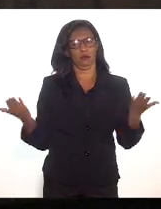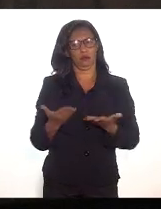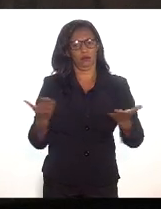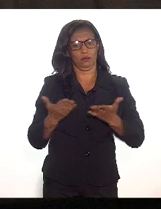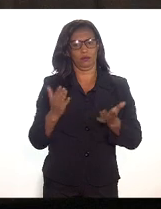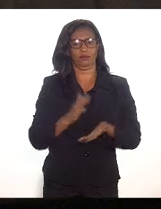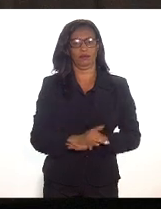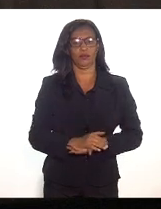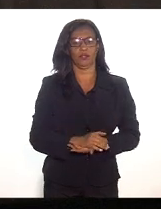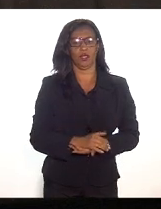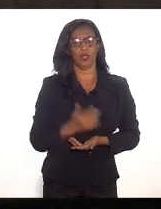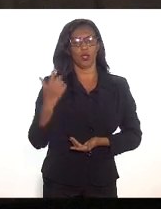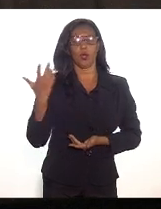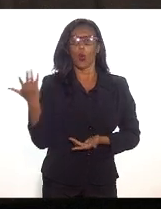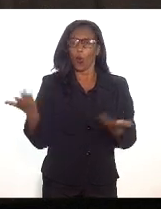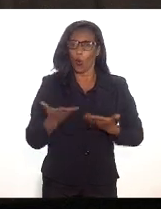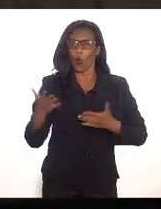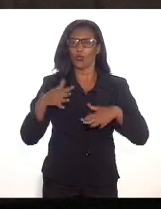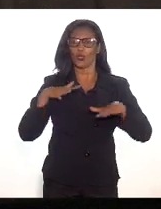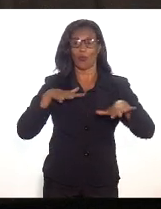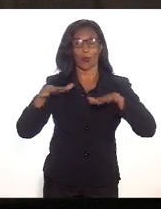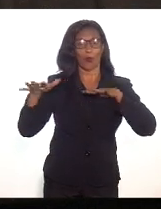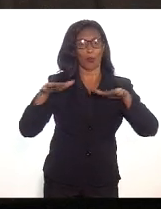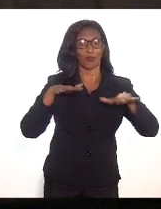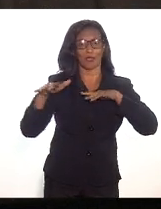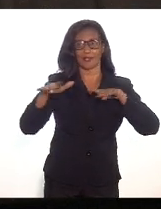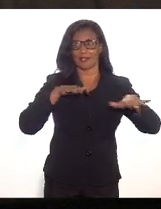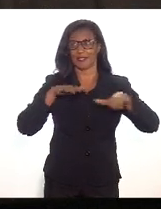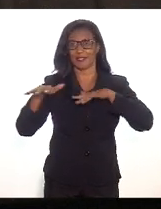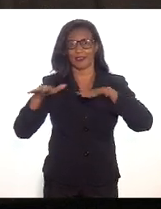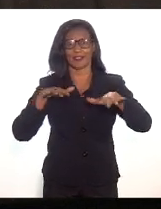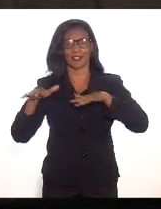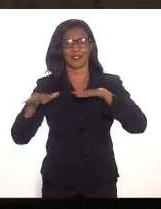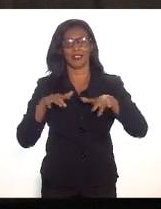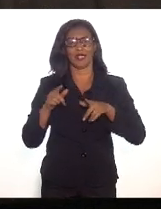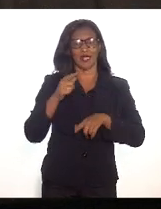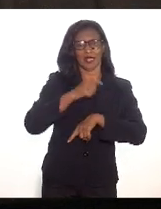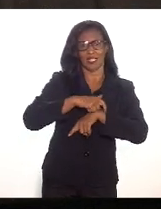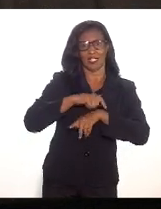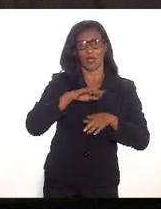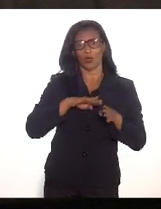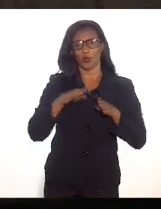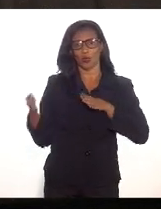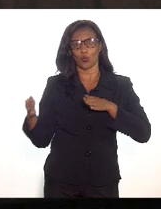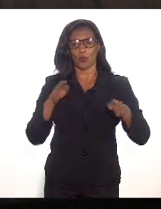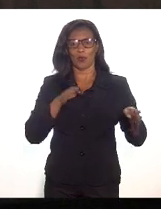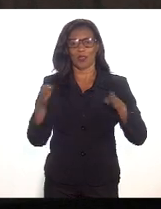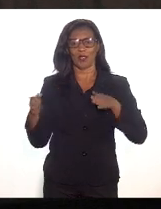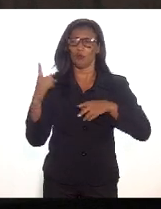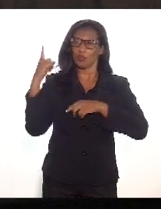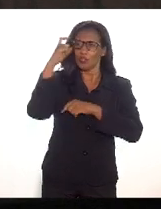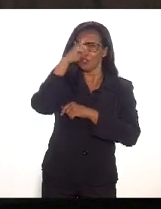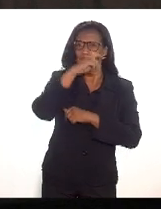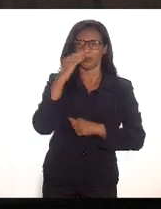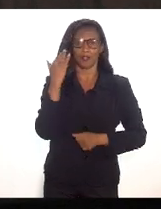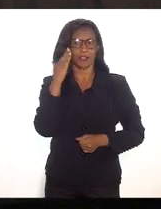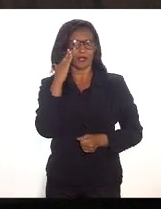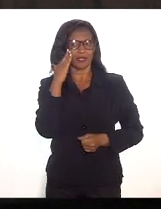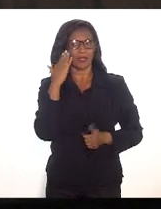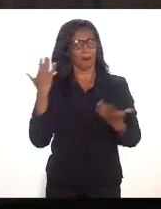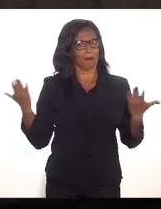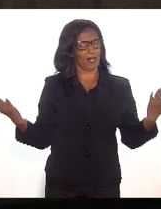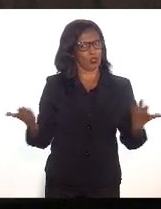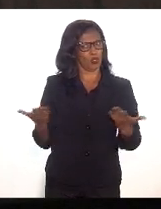foi movimentado, ontem o dia ficou, em determinados momentos, um pouco complicado de se entender. Mas hoje